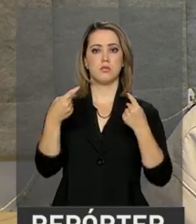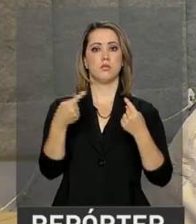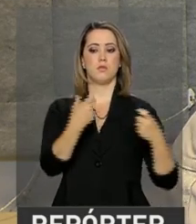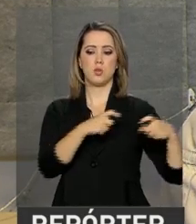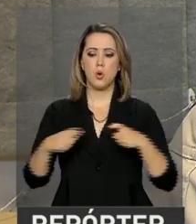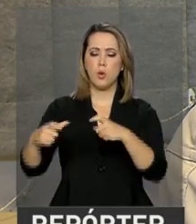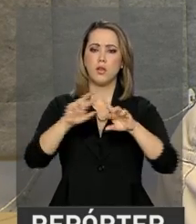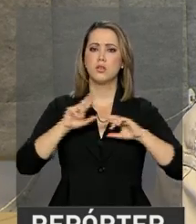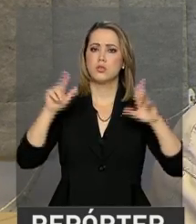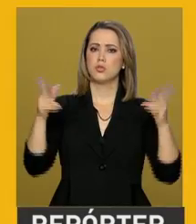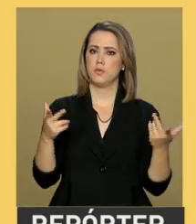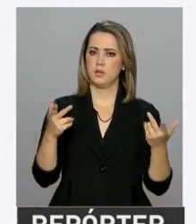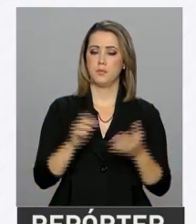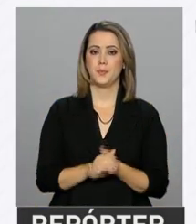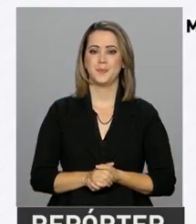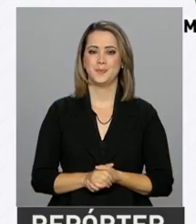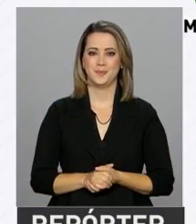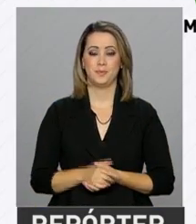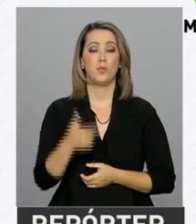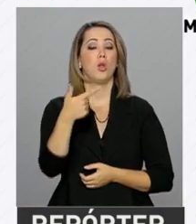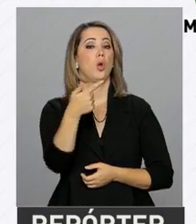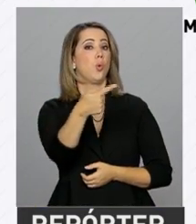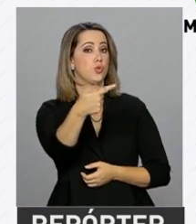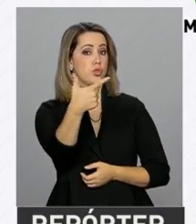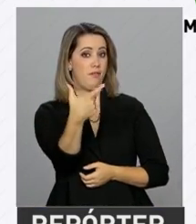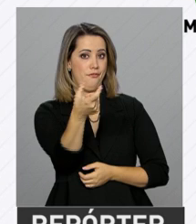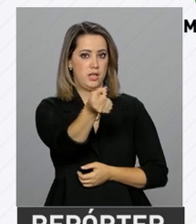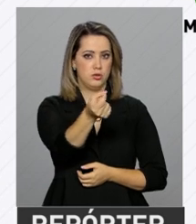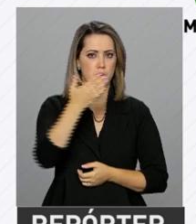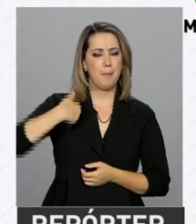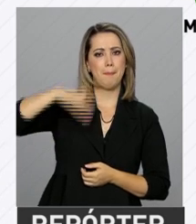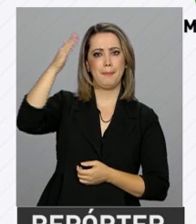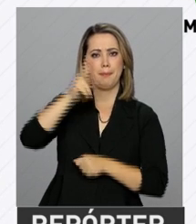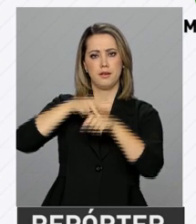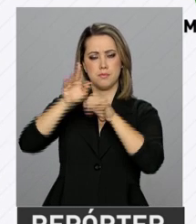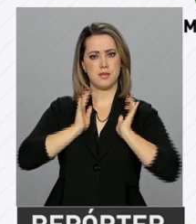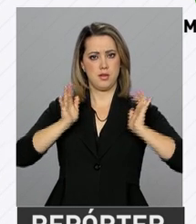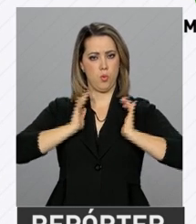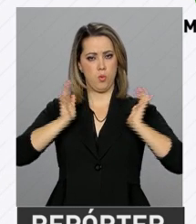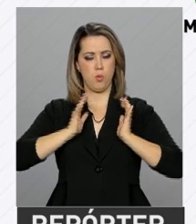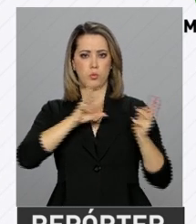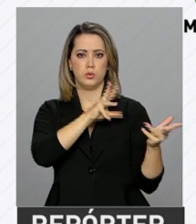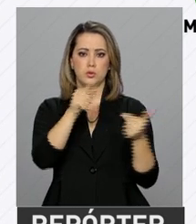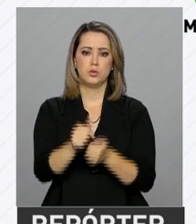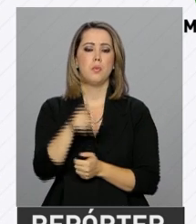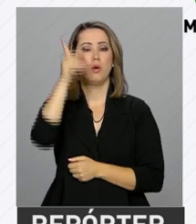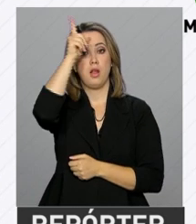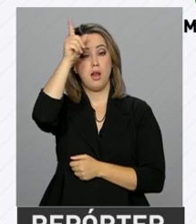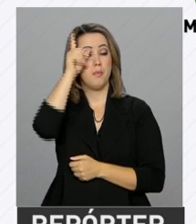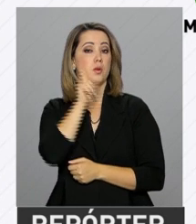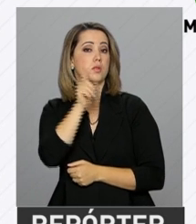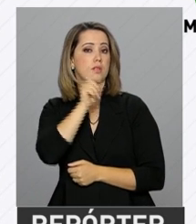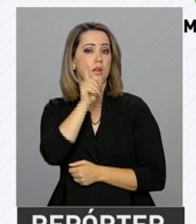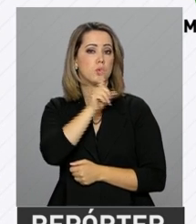Campos não apenas em matéria Econômica o G20 é formado pelas maiores economias do mundo como Alemanha Estados Unidos